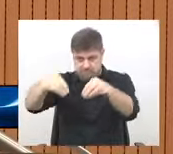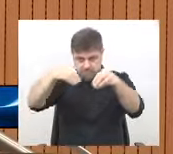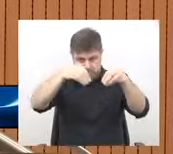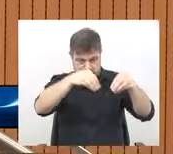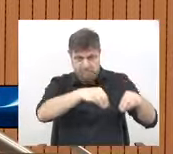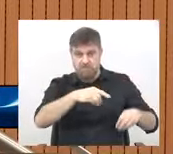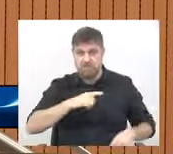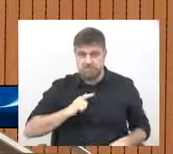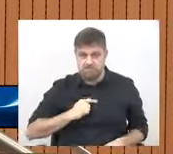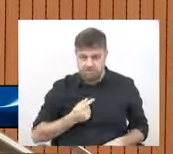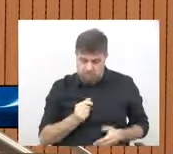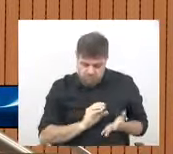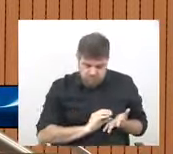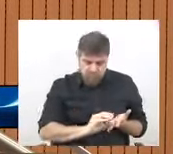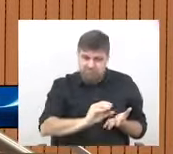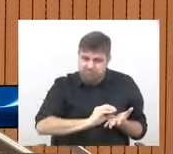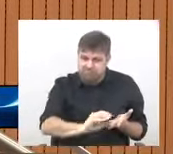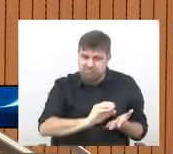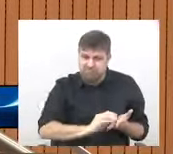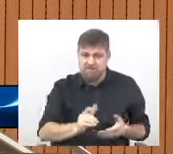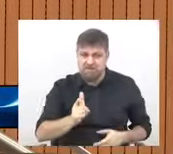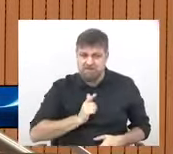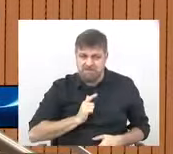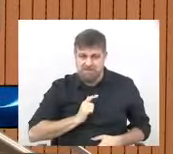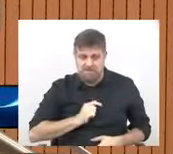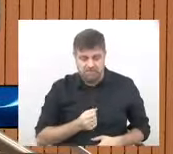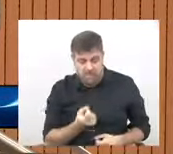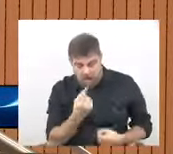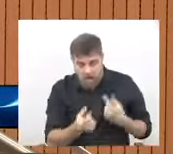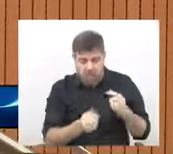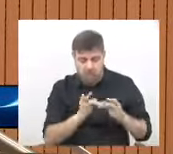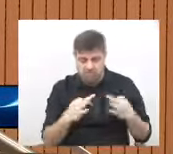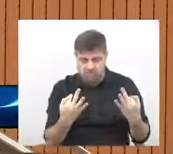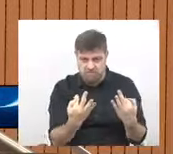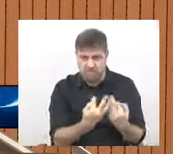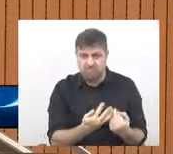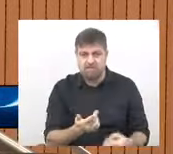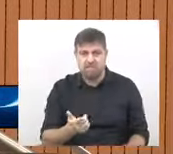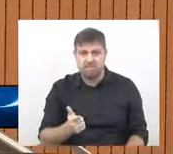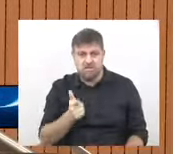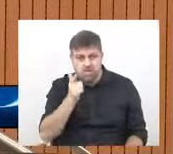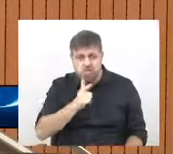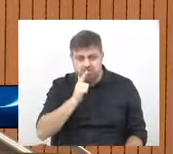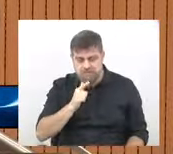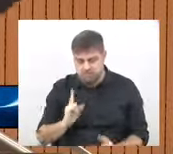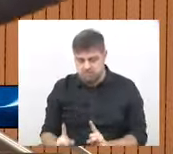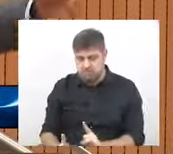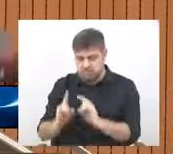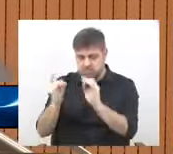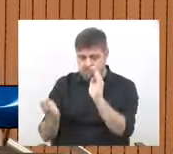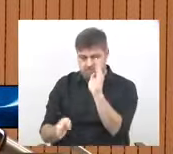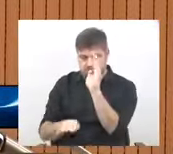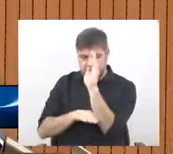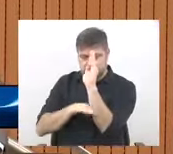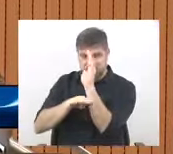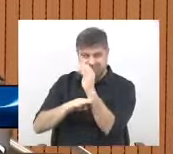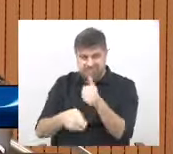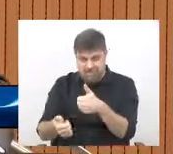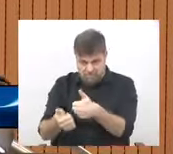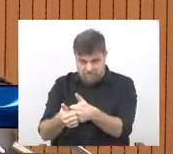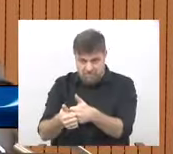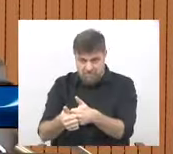auxílio moradia. Algumas delas foram até contempladas no Tacanos, num conjunto habitacional que saiu ali próximo deles